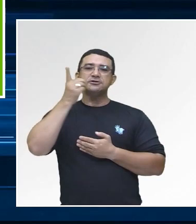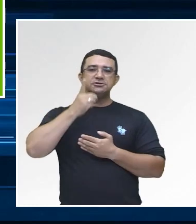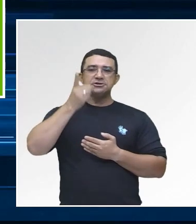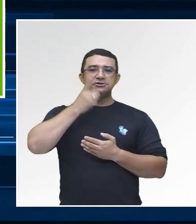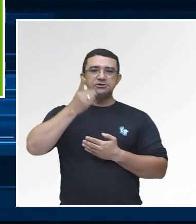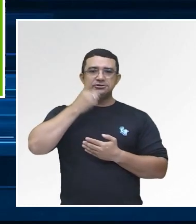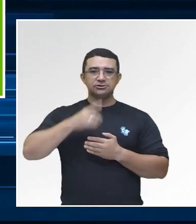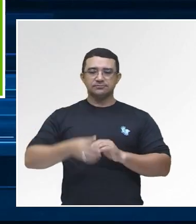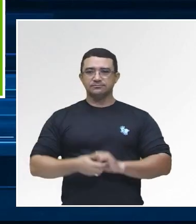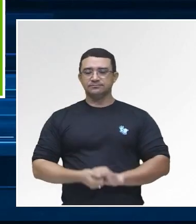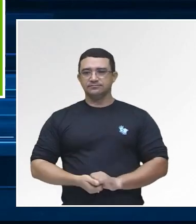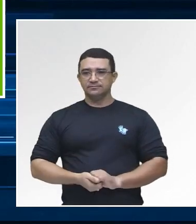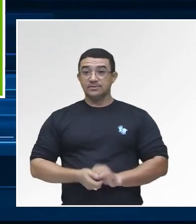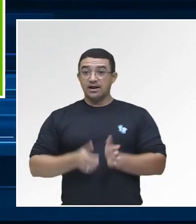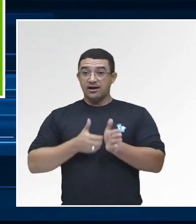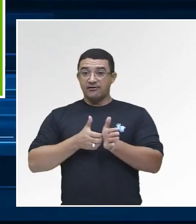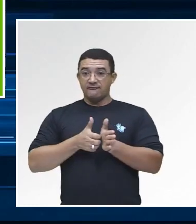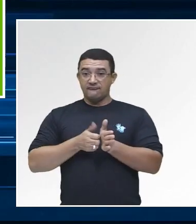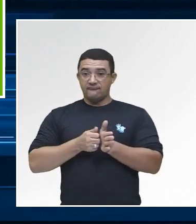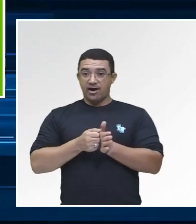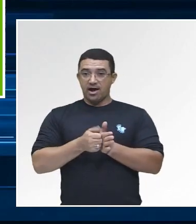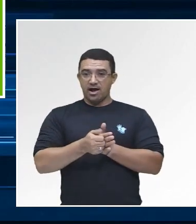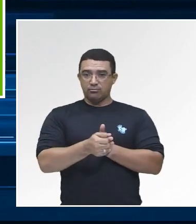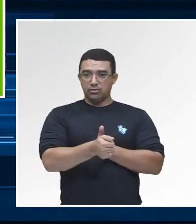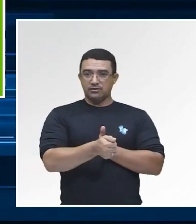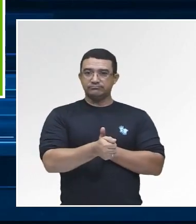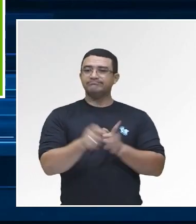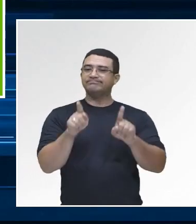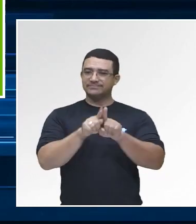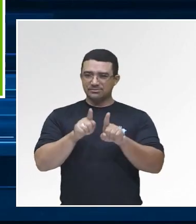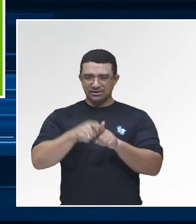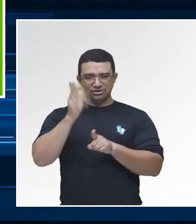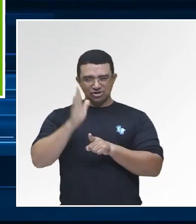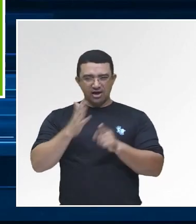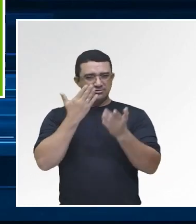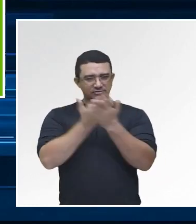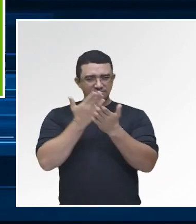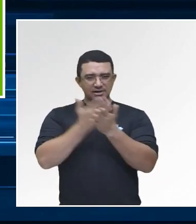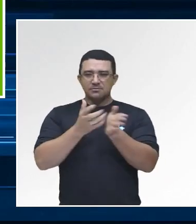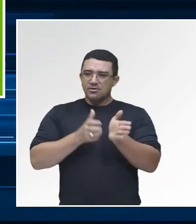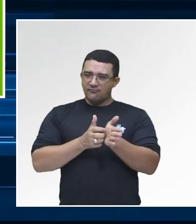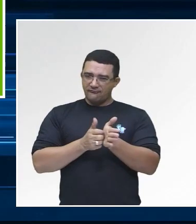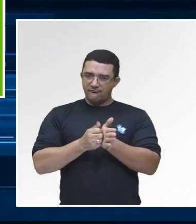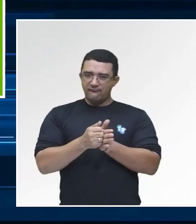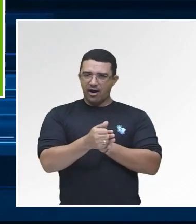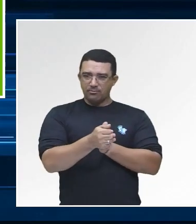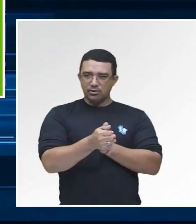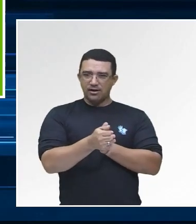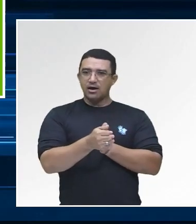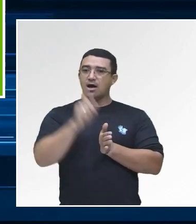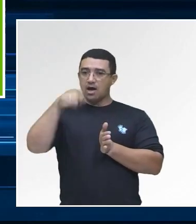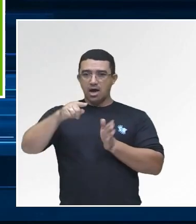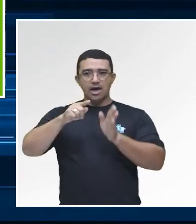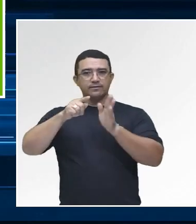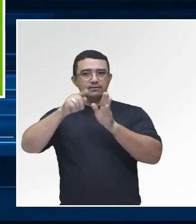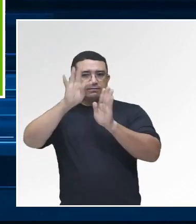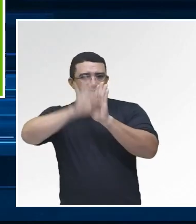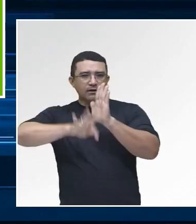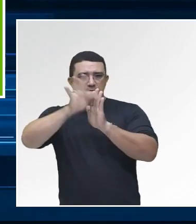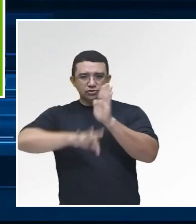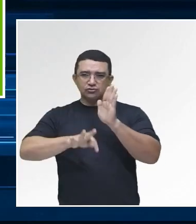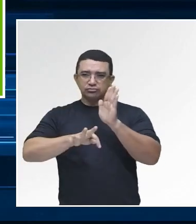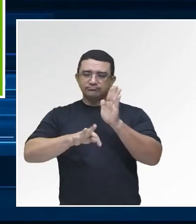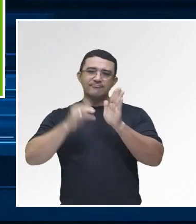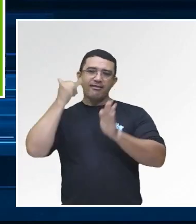A fábula, também estudamos a fábula, vocês lembram? Então, a fábula também é um texto narrativo, né? Conta